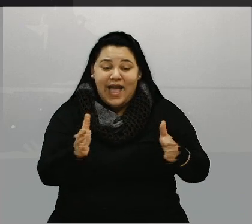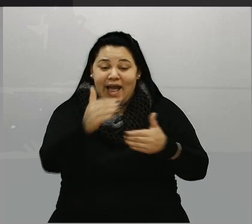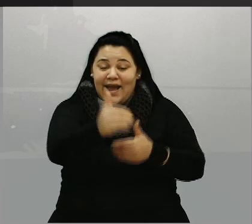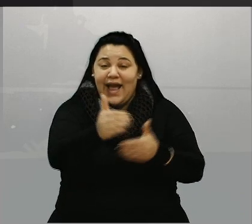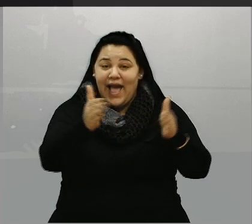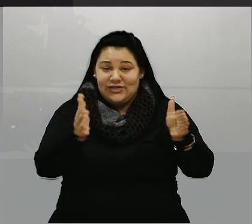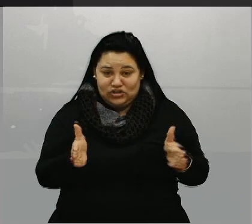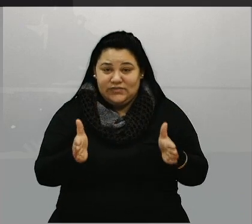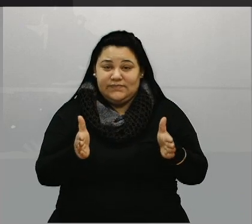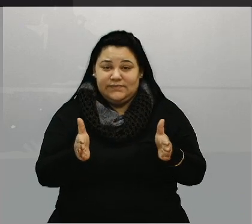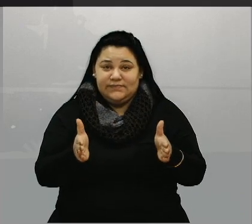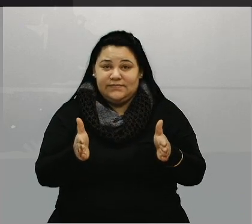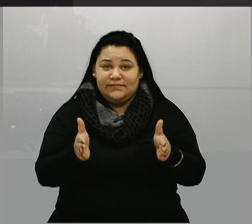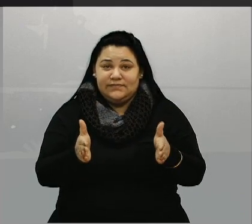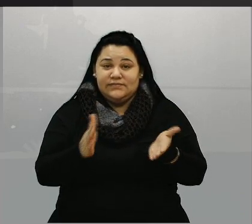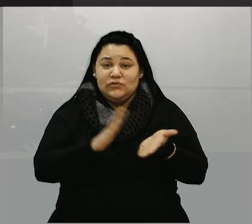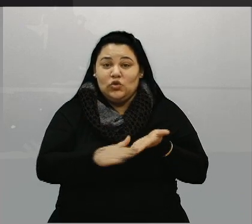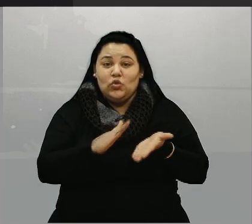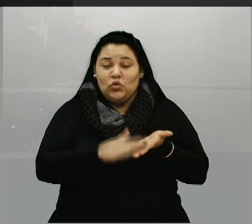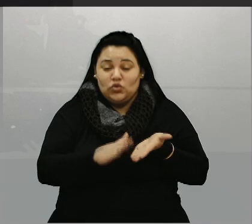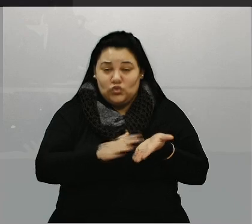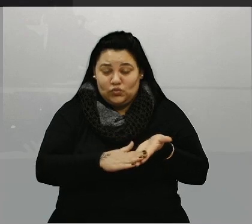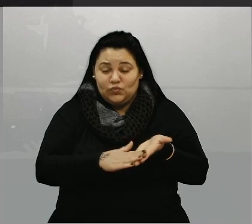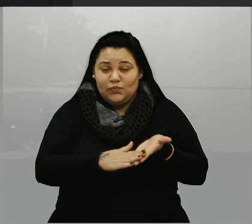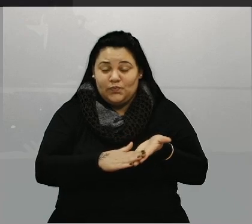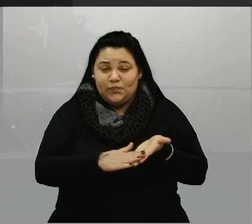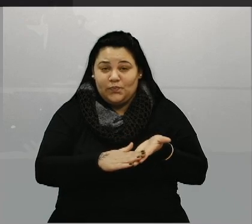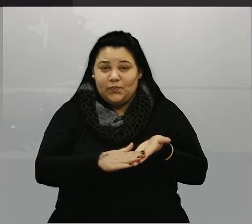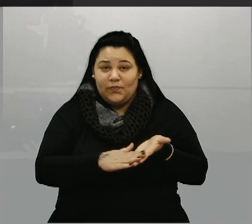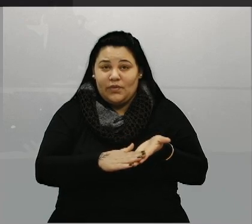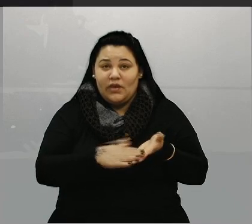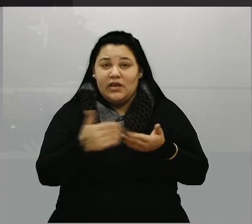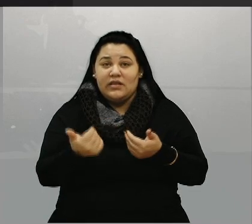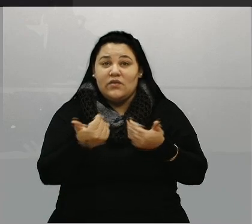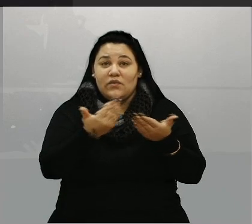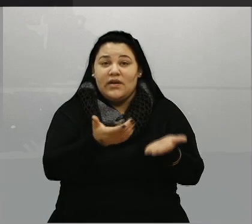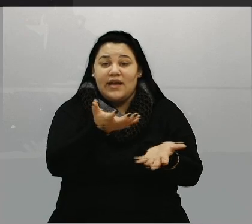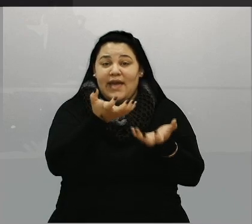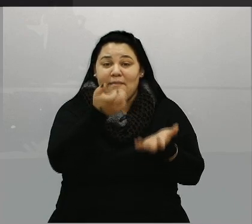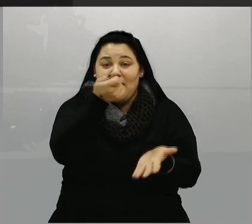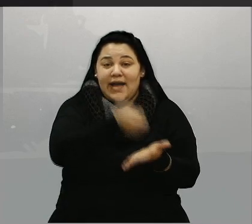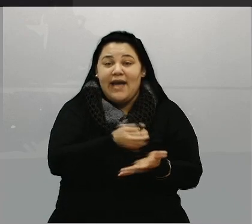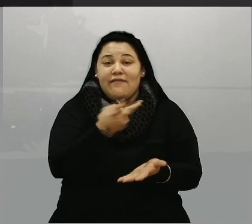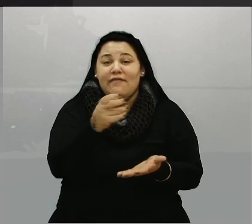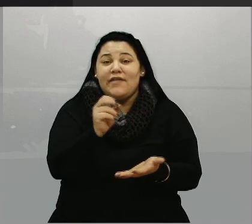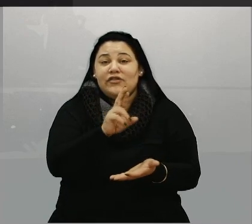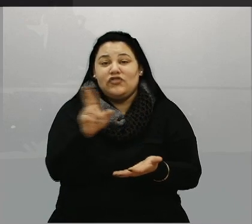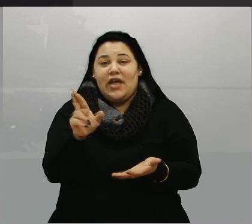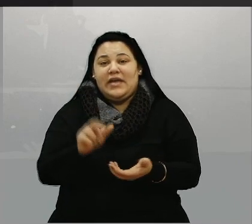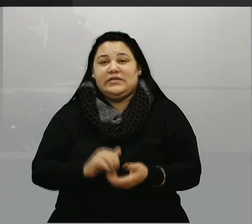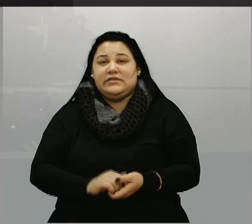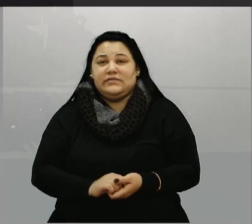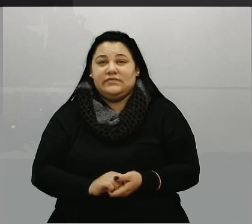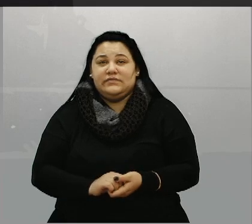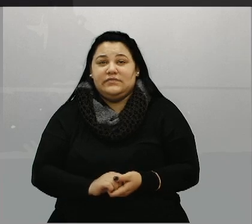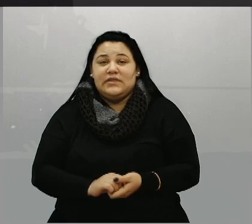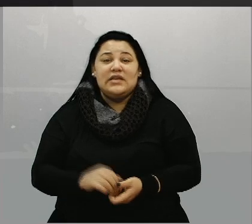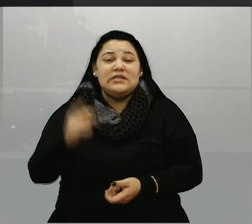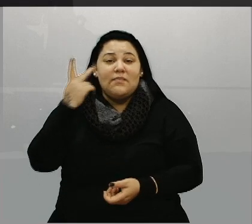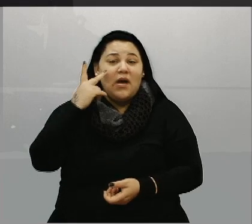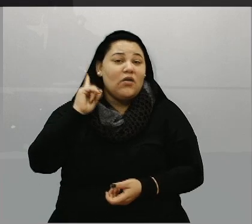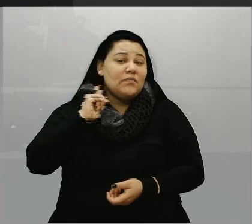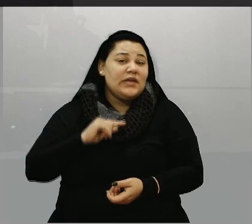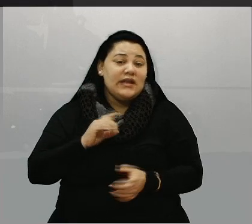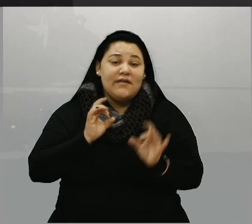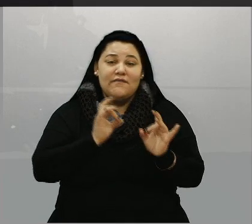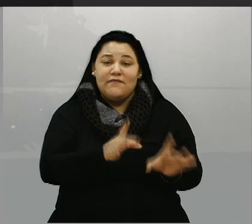produção. E estão oferecendo para eles R$ 20,00. E São Paulo e Minas Gerais está